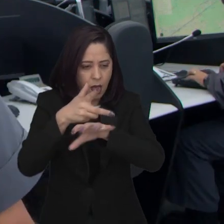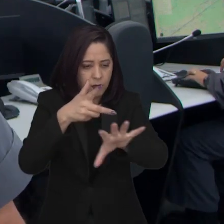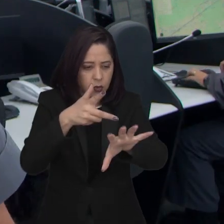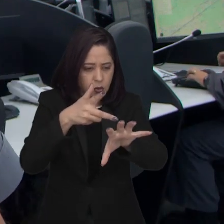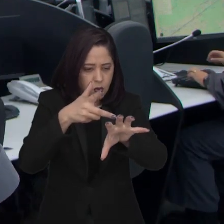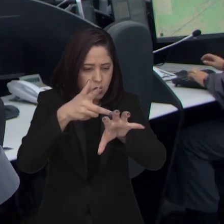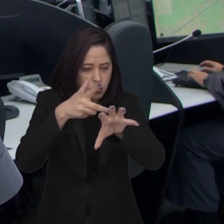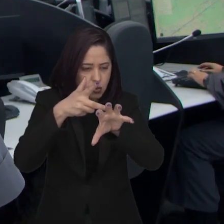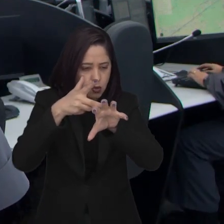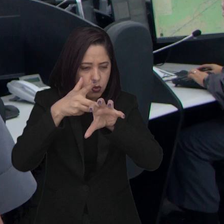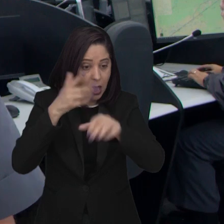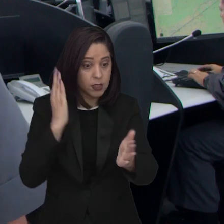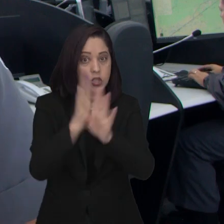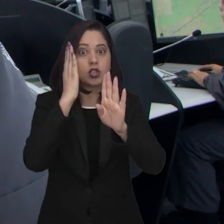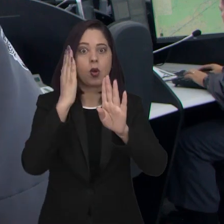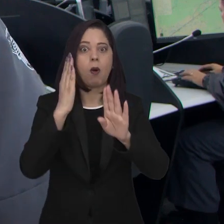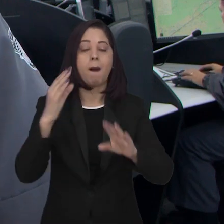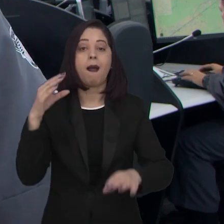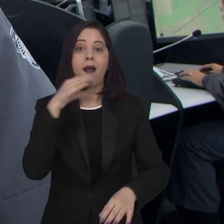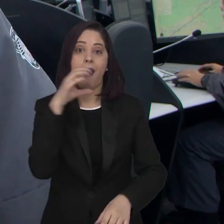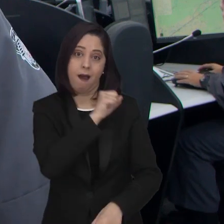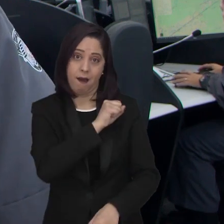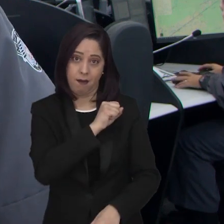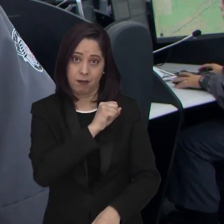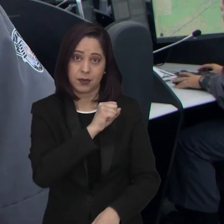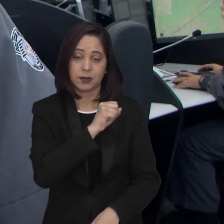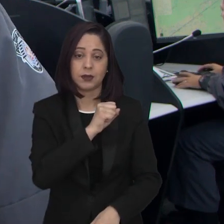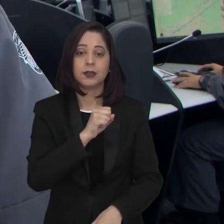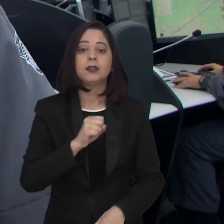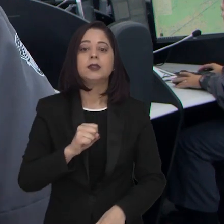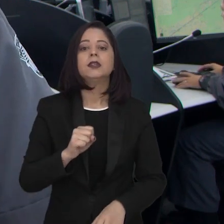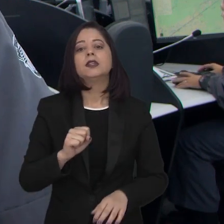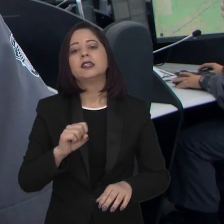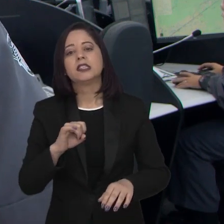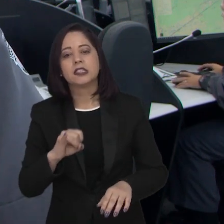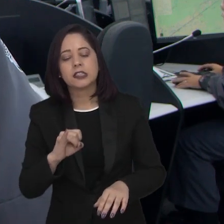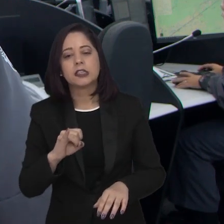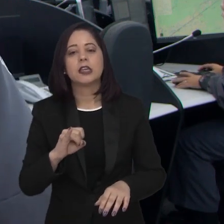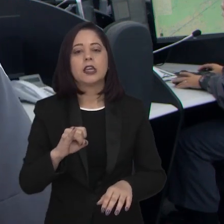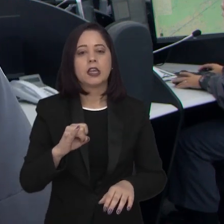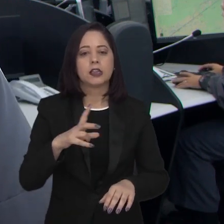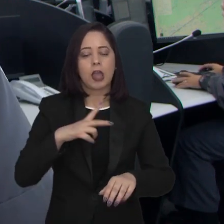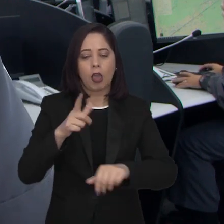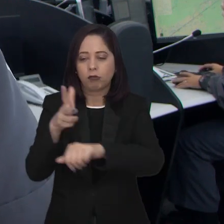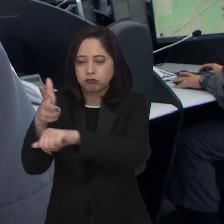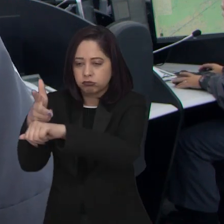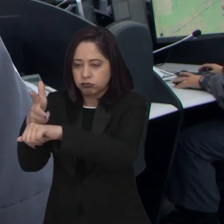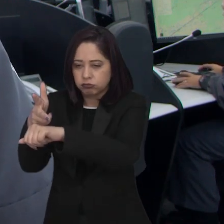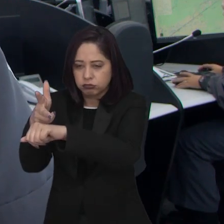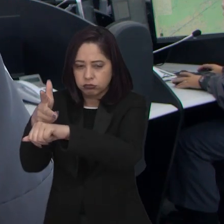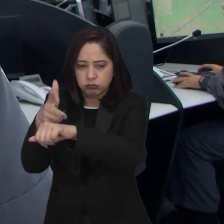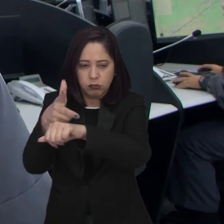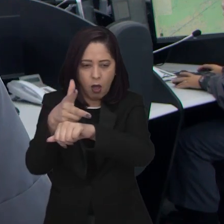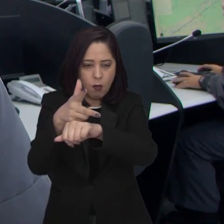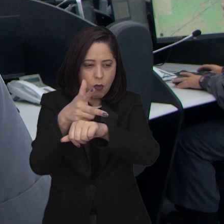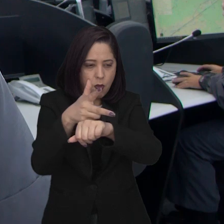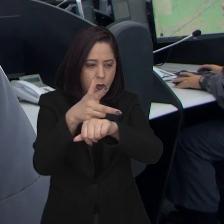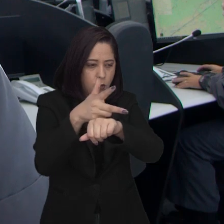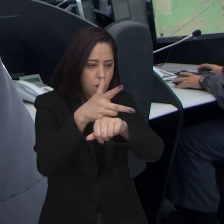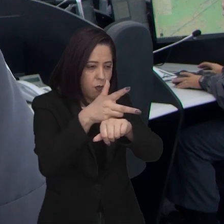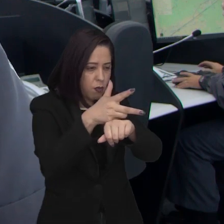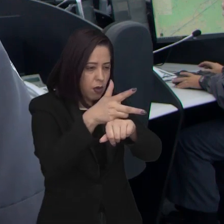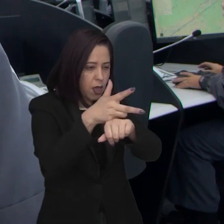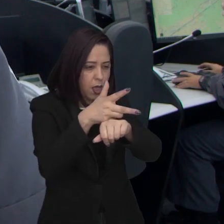do município de São José dos Campos, no caso de uma ocorrência em que haja uma dessas câmeras instaladas